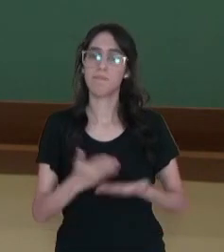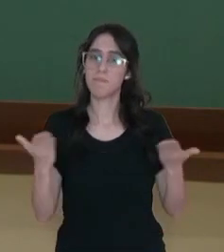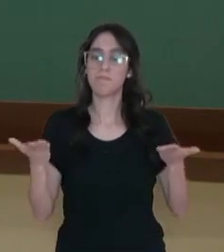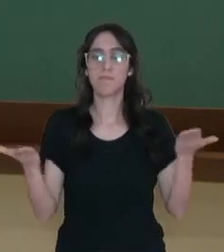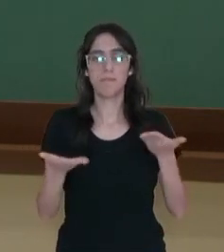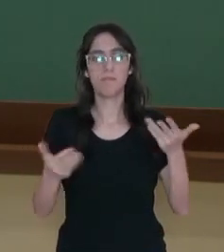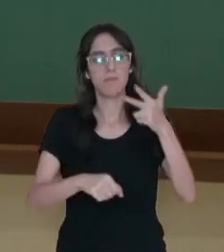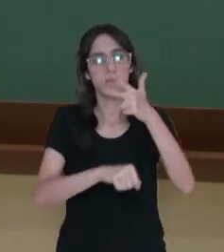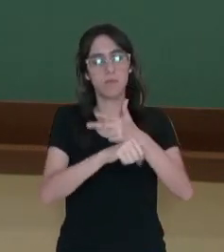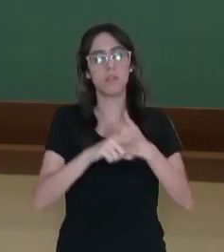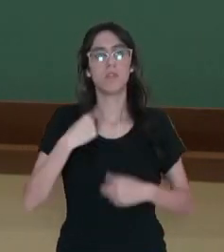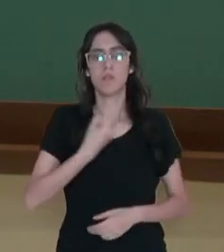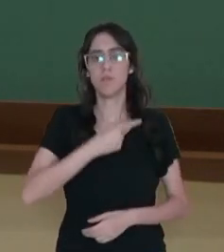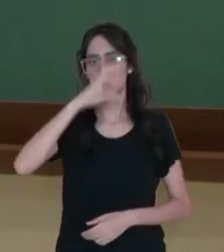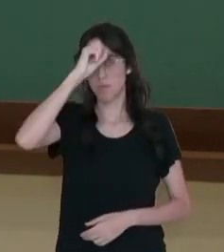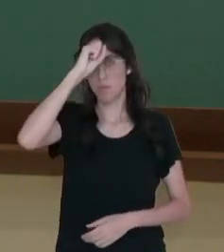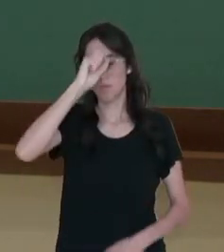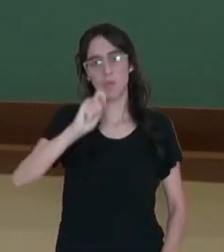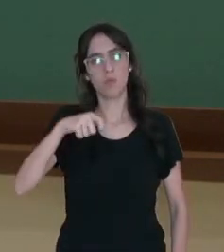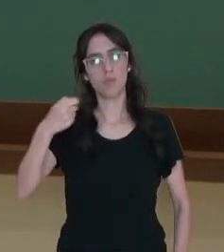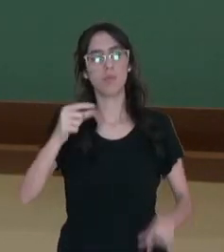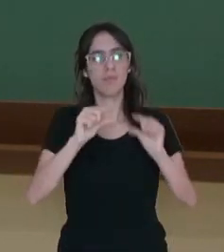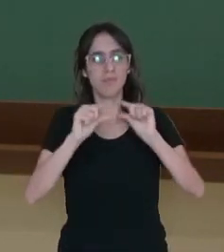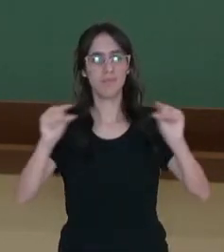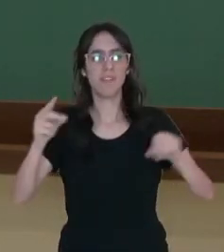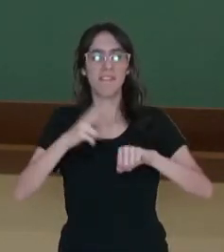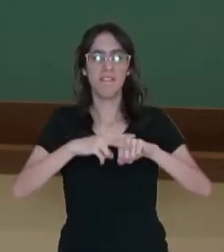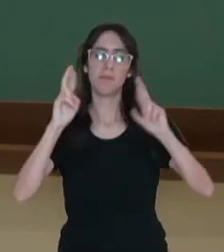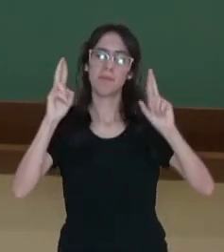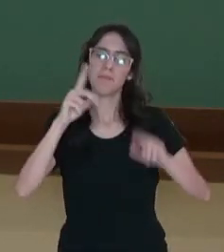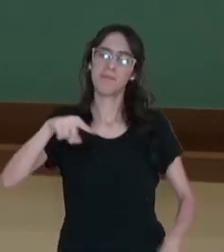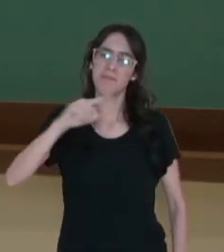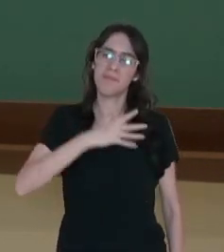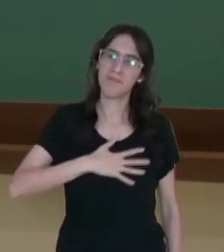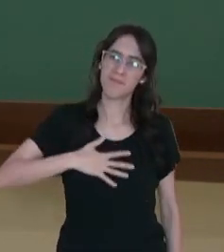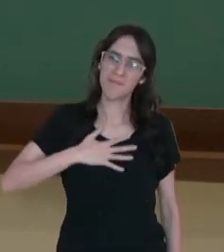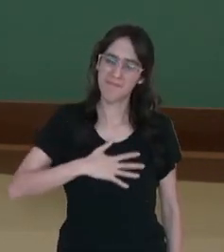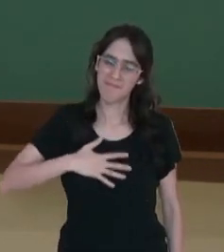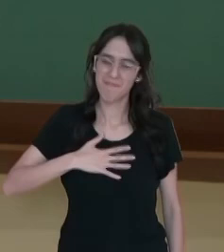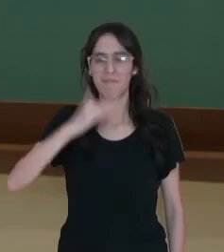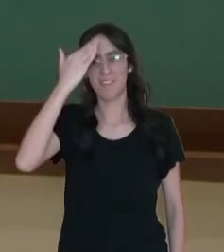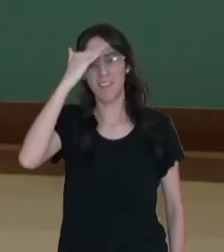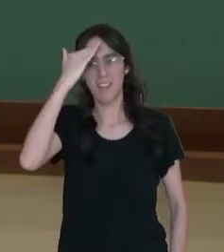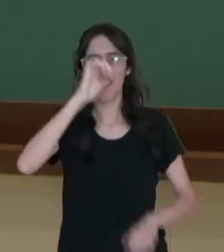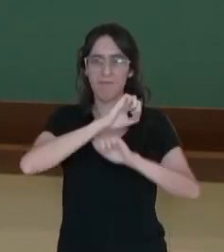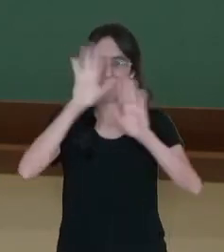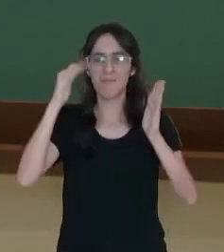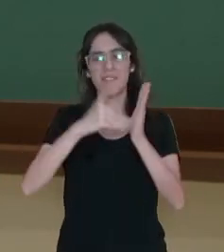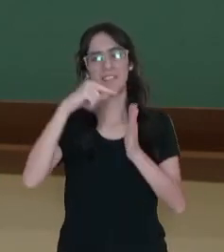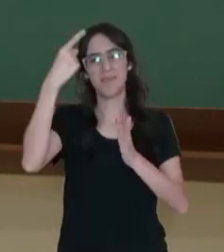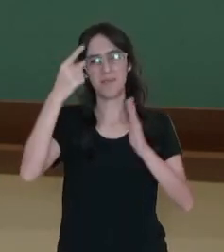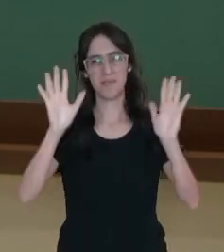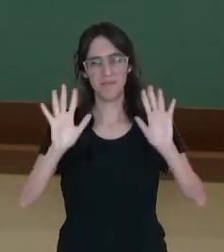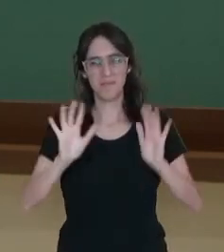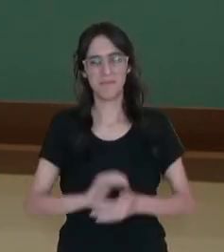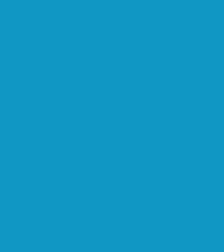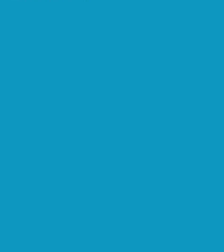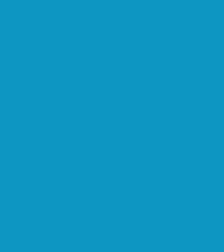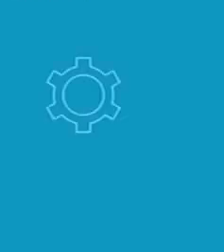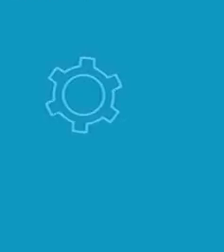nesse vídeo nós falamos sobre a perífrase verbal. Espero que vocês tenham compreendido e até breve.